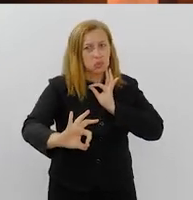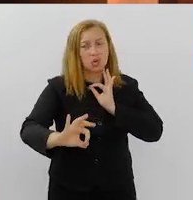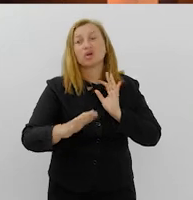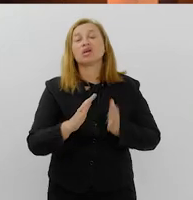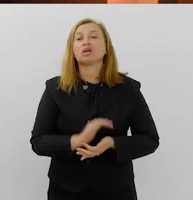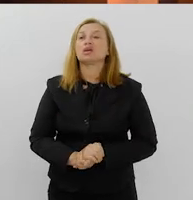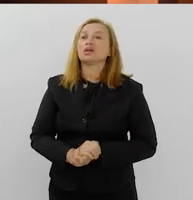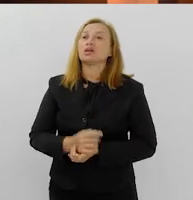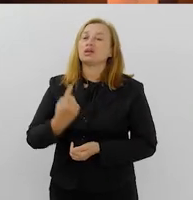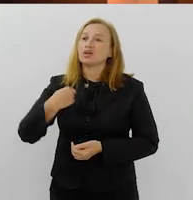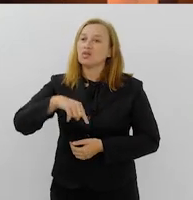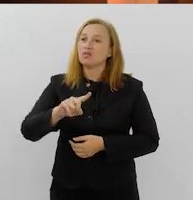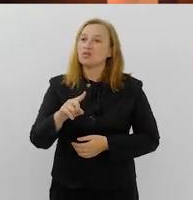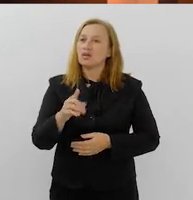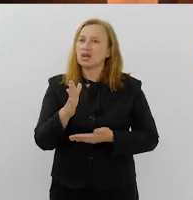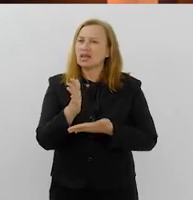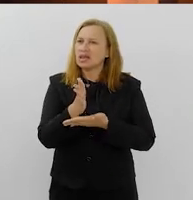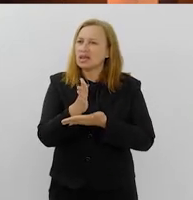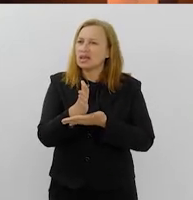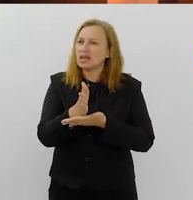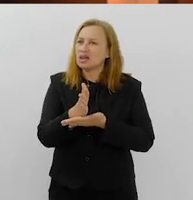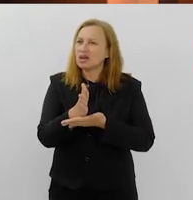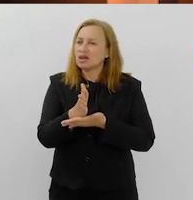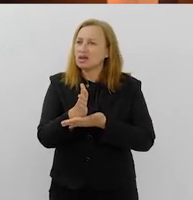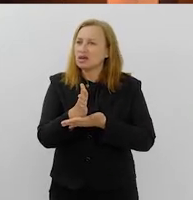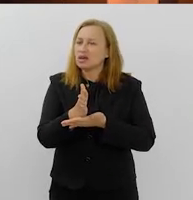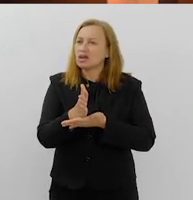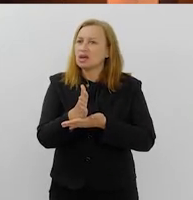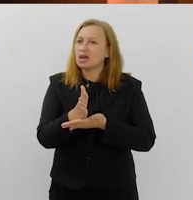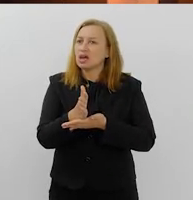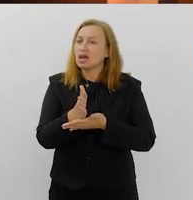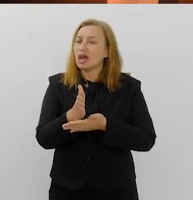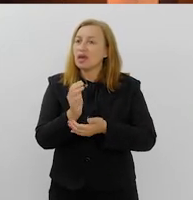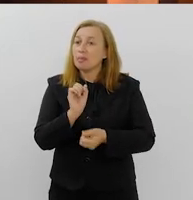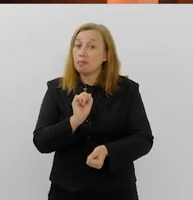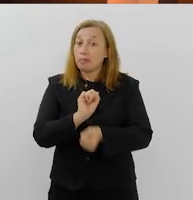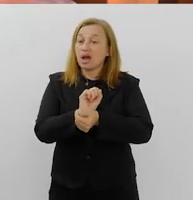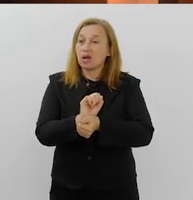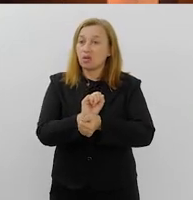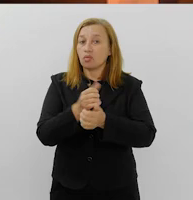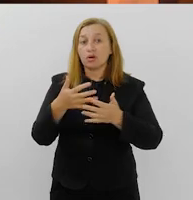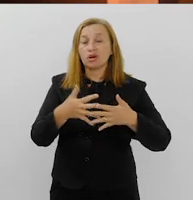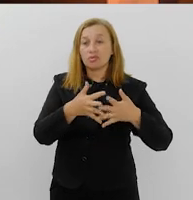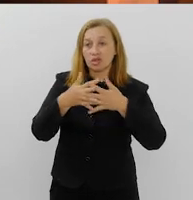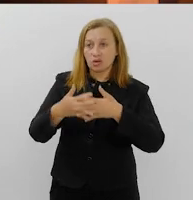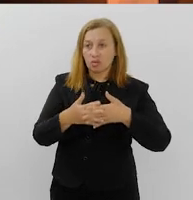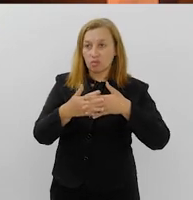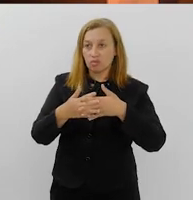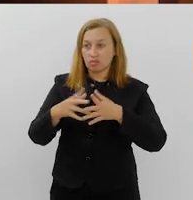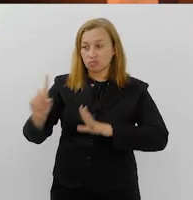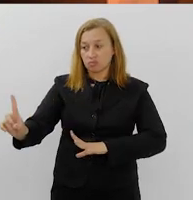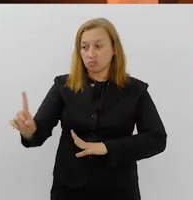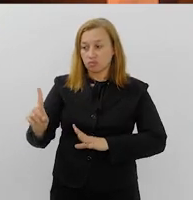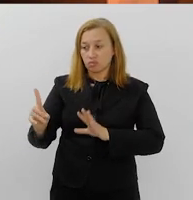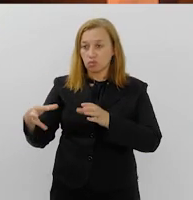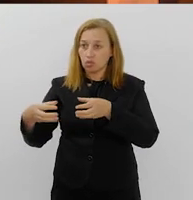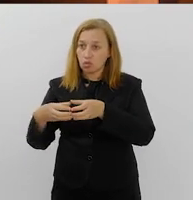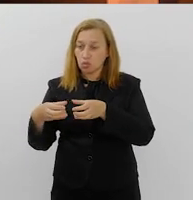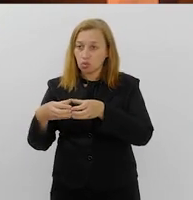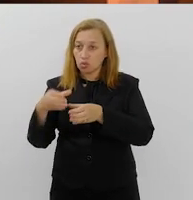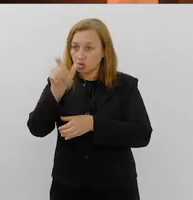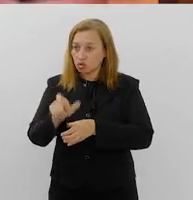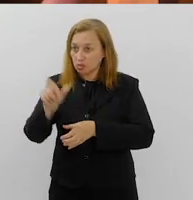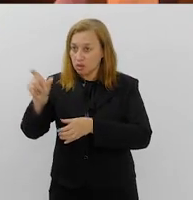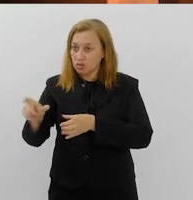distante. E ele foi, no meio do caminho, ele disse que foi abordado por